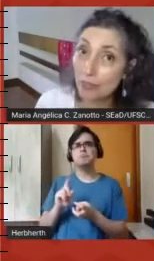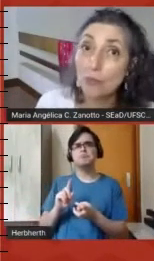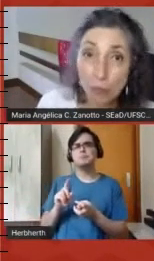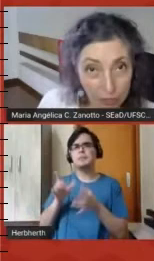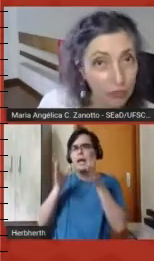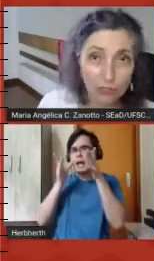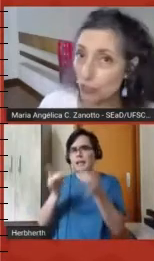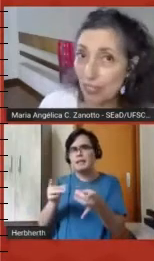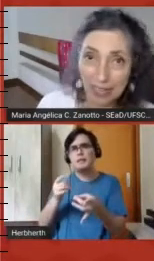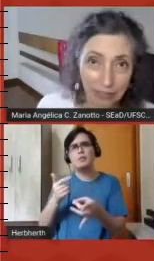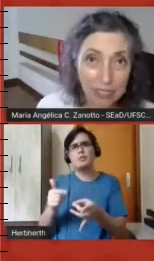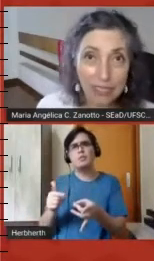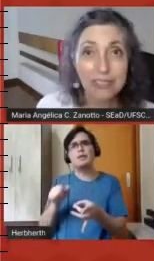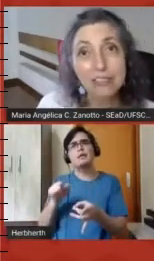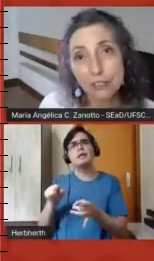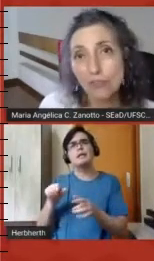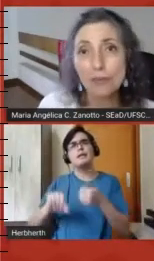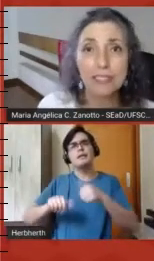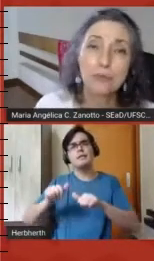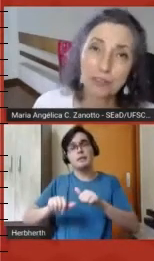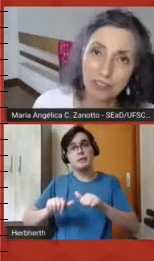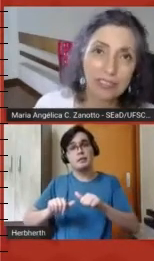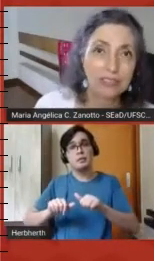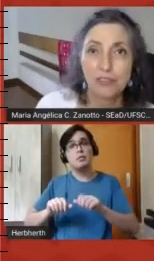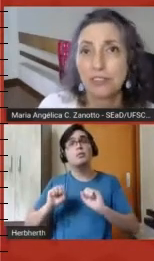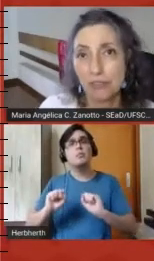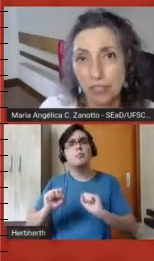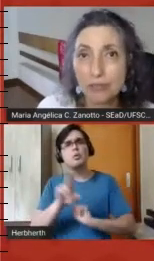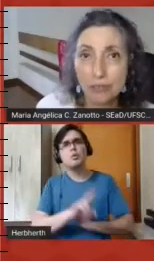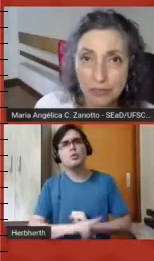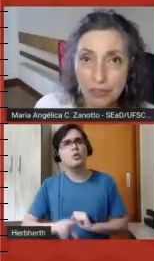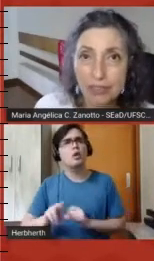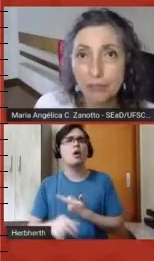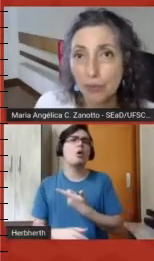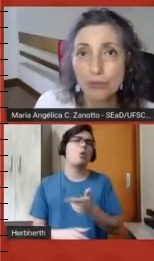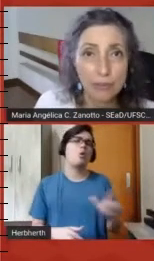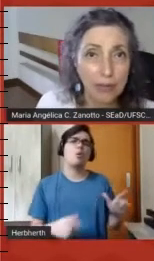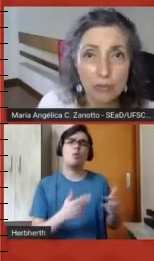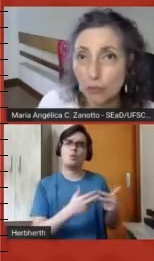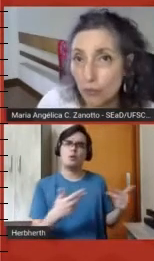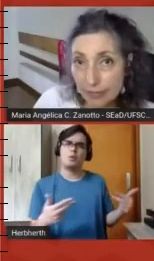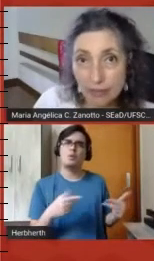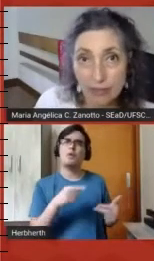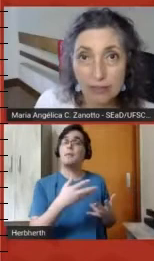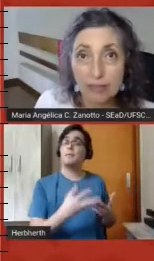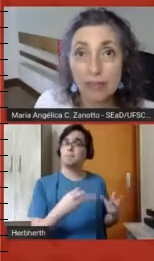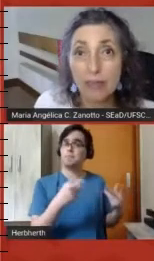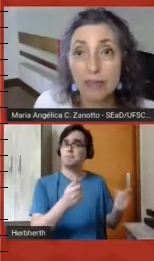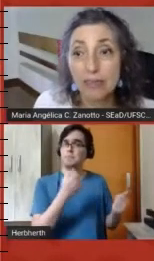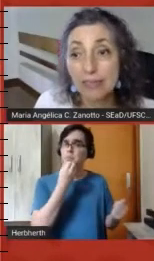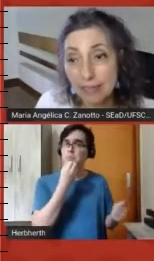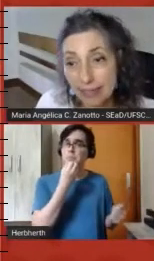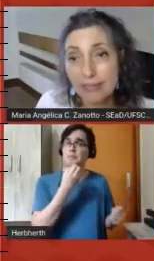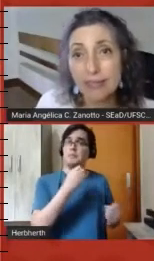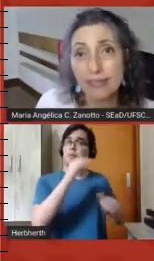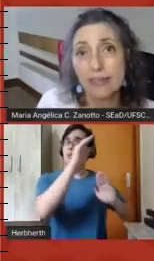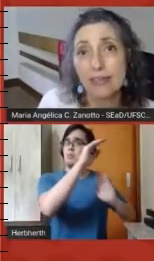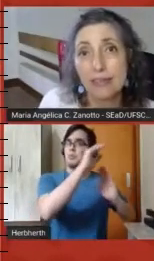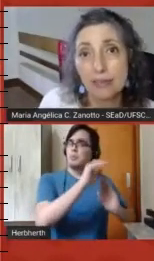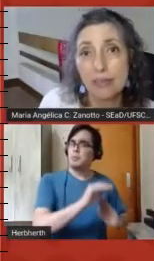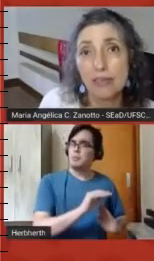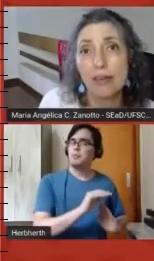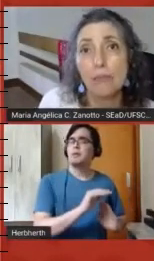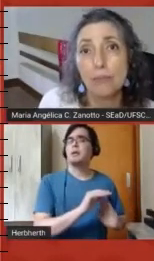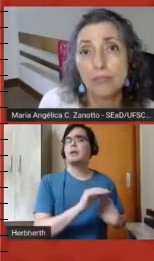um instrumento muito sofisticado, novamente, para fazer classificação de alunos, em bons, maus, ruins, né? E sem